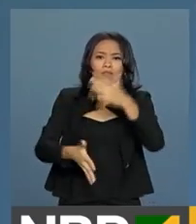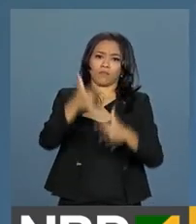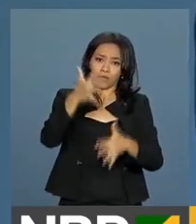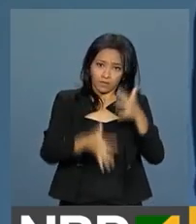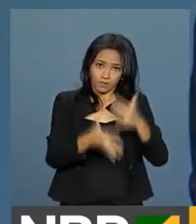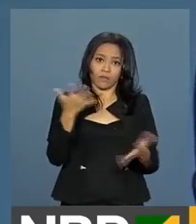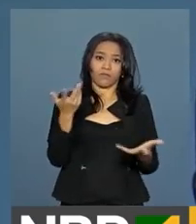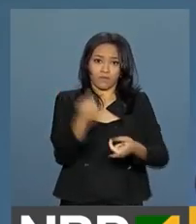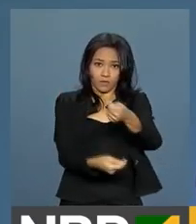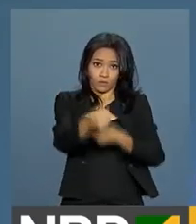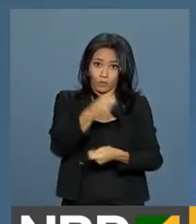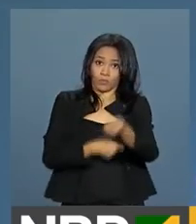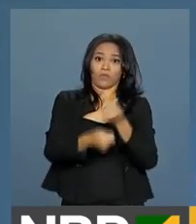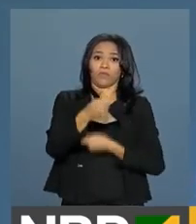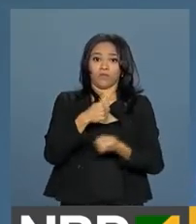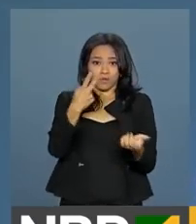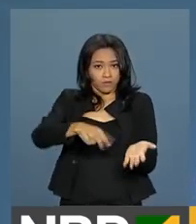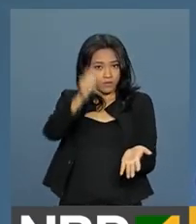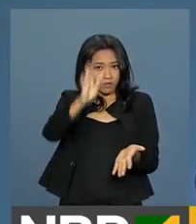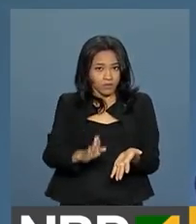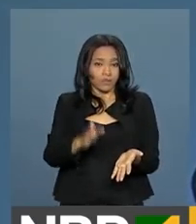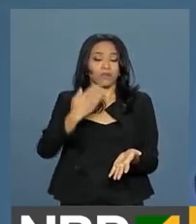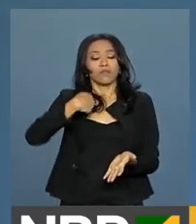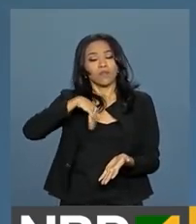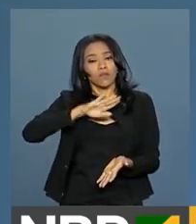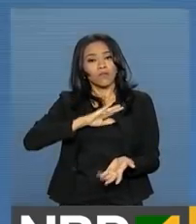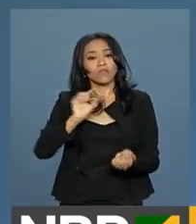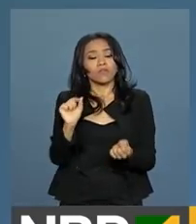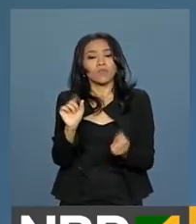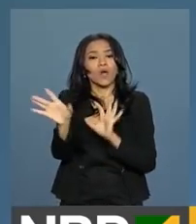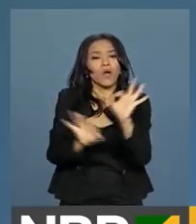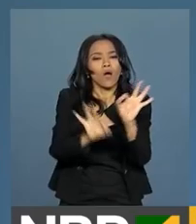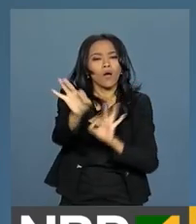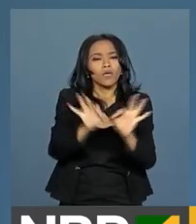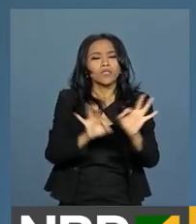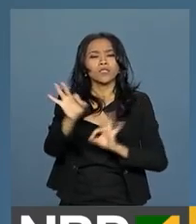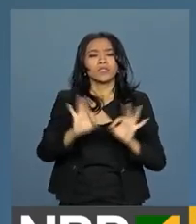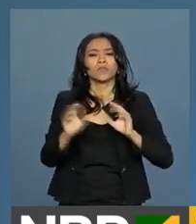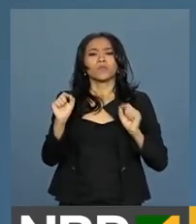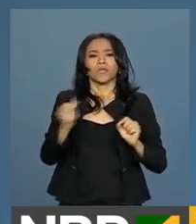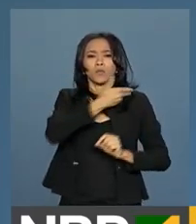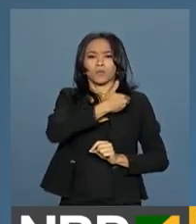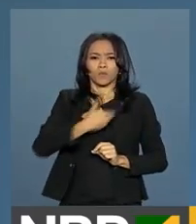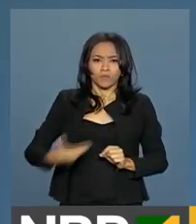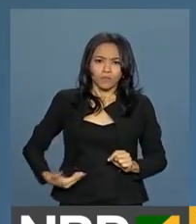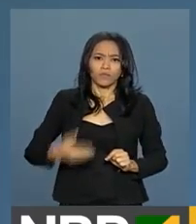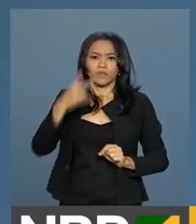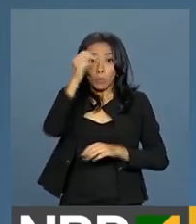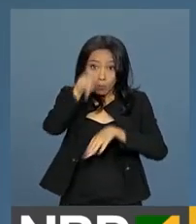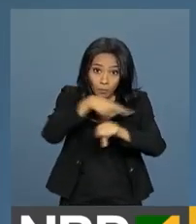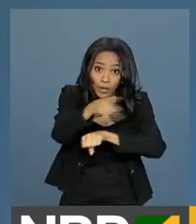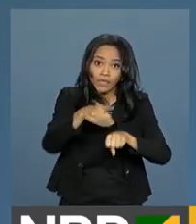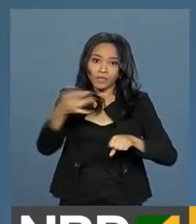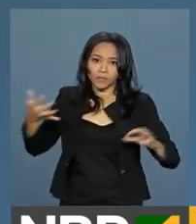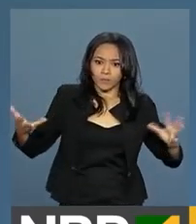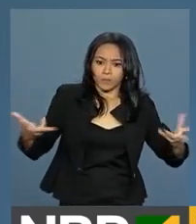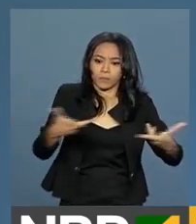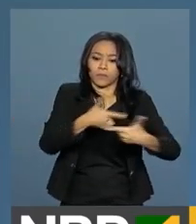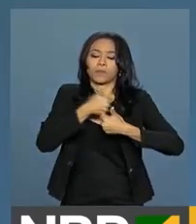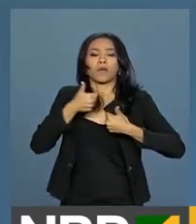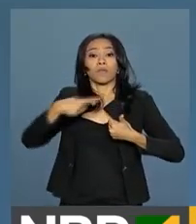estamos na verdade construindo um estado eficiente que cria condições para que os empreendedores